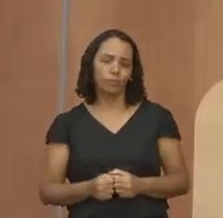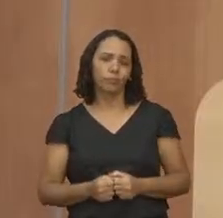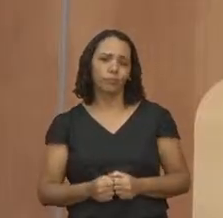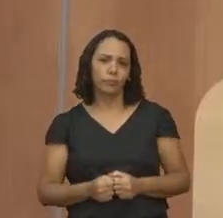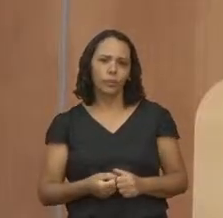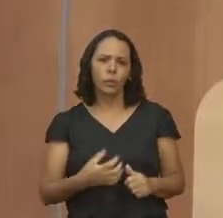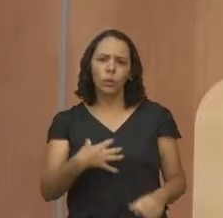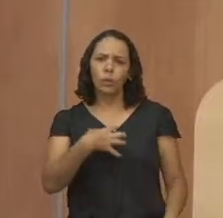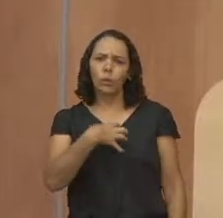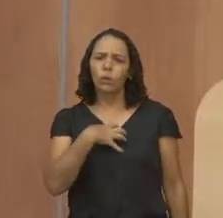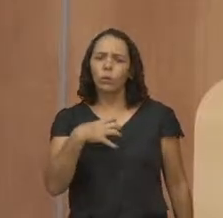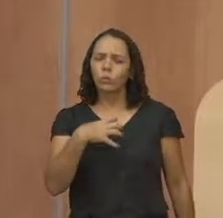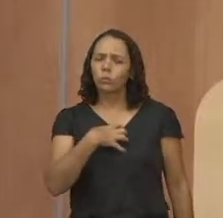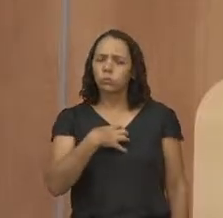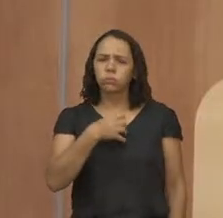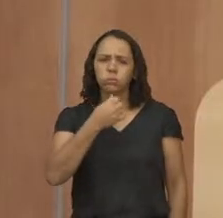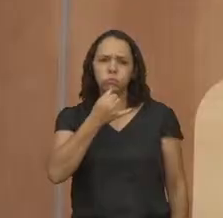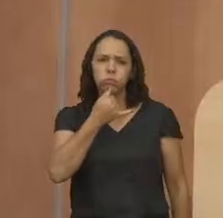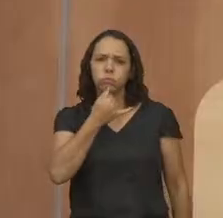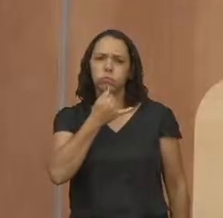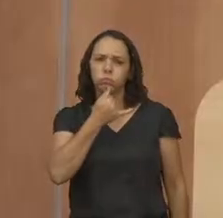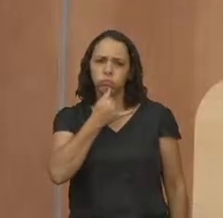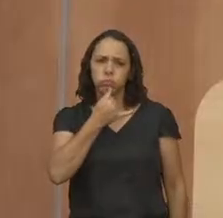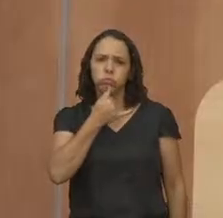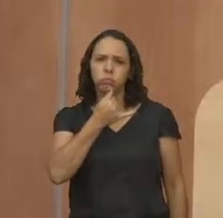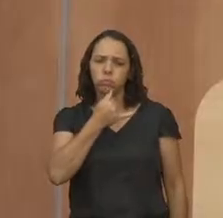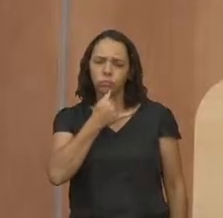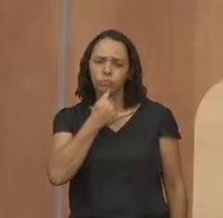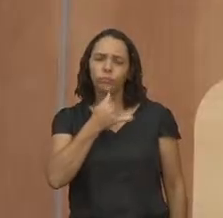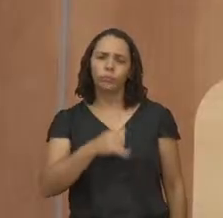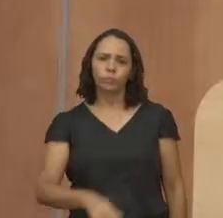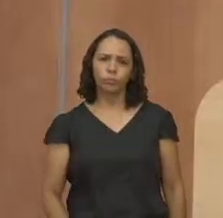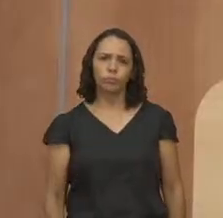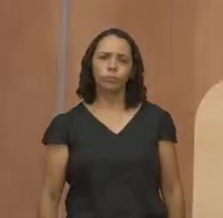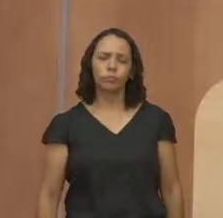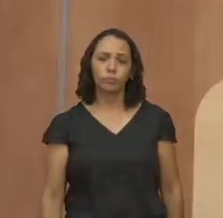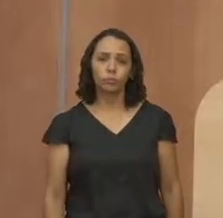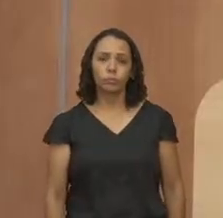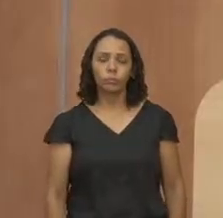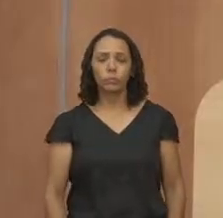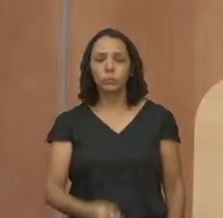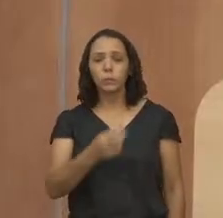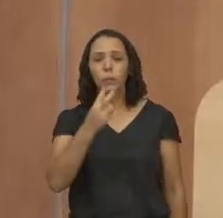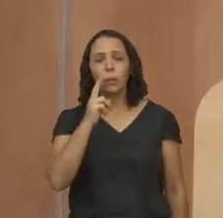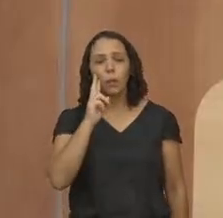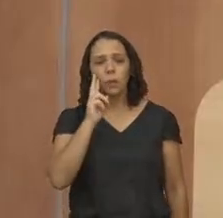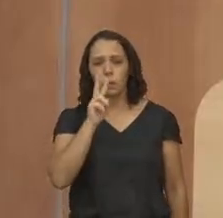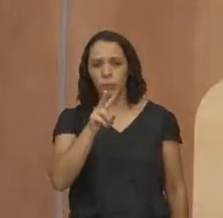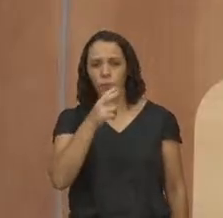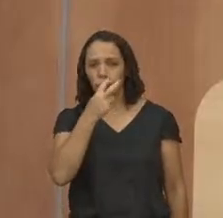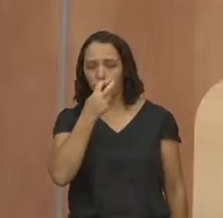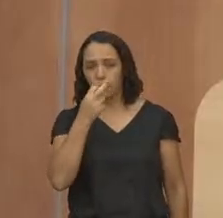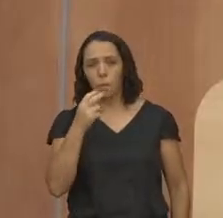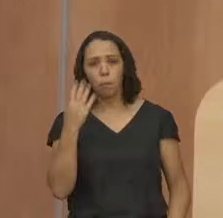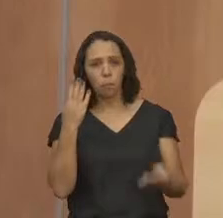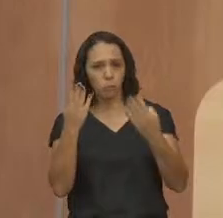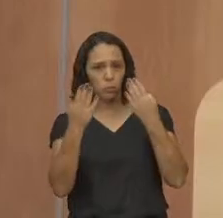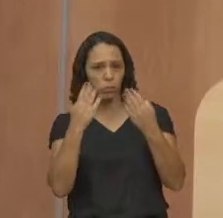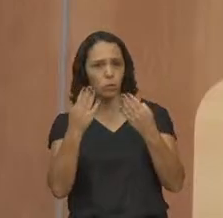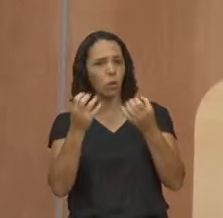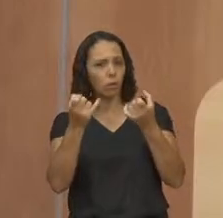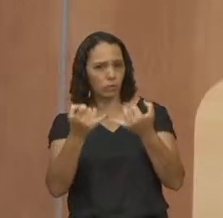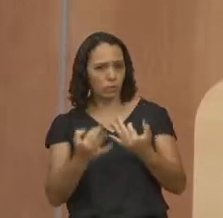É triste, eu sei que é triste. Ouvi a psicóloga falando aqui, a